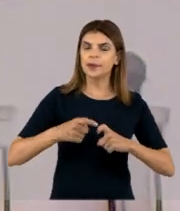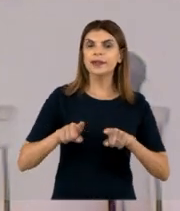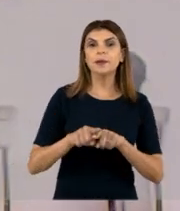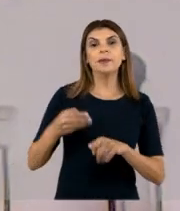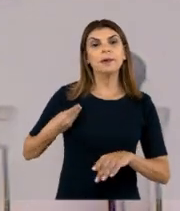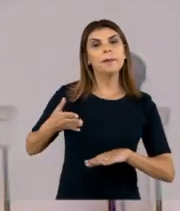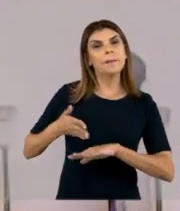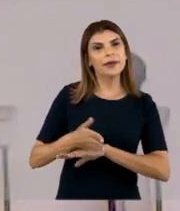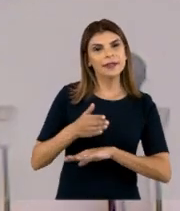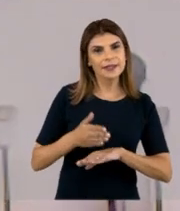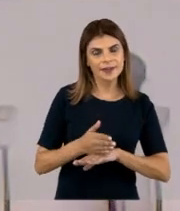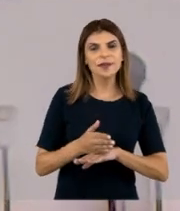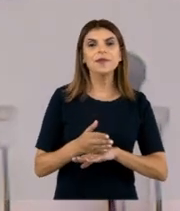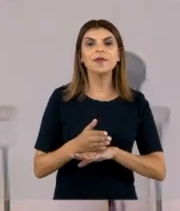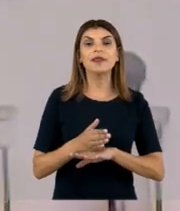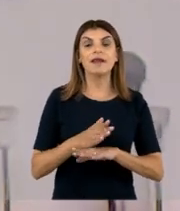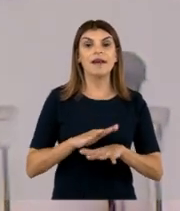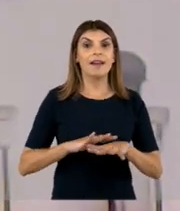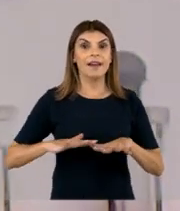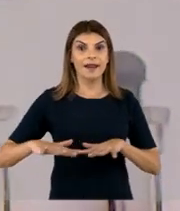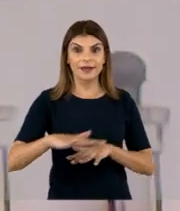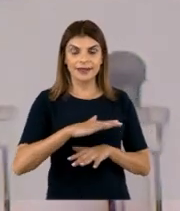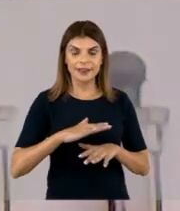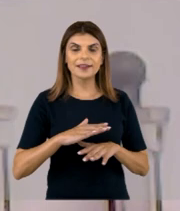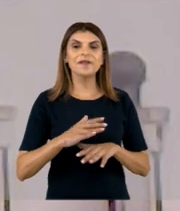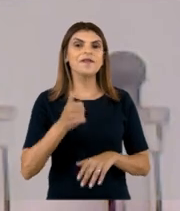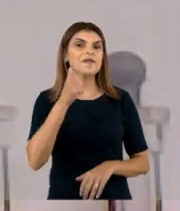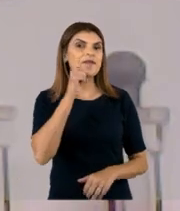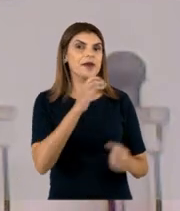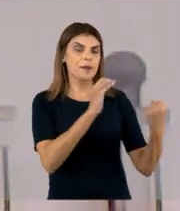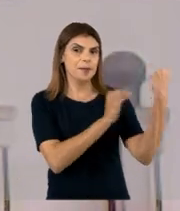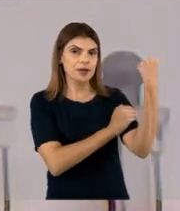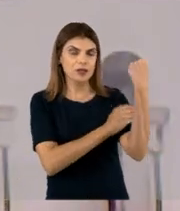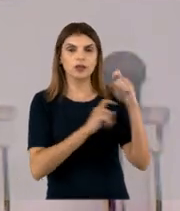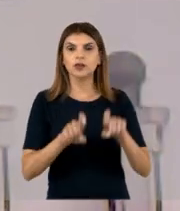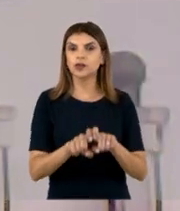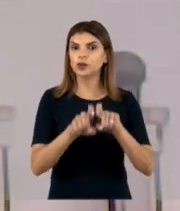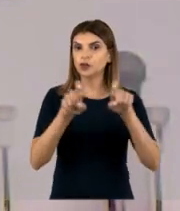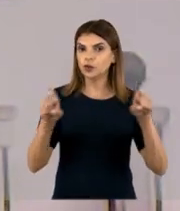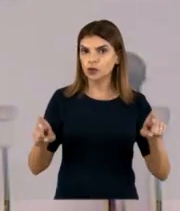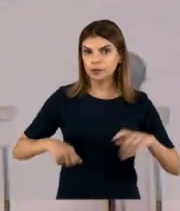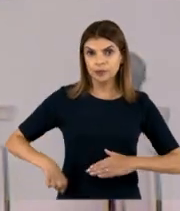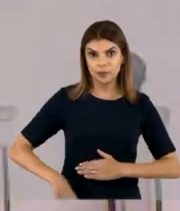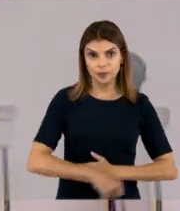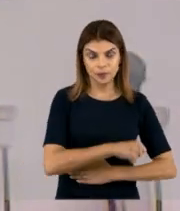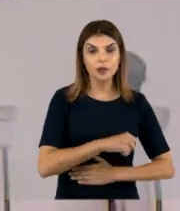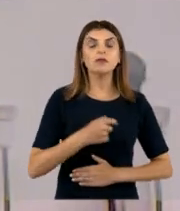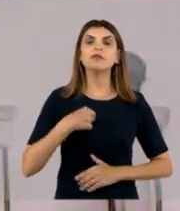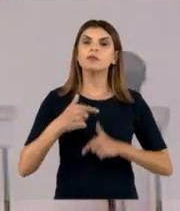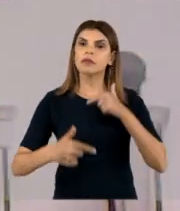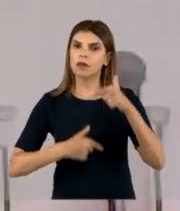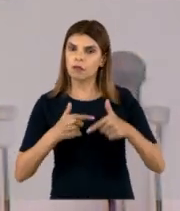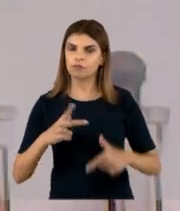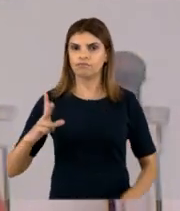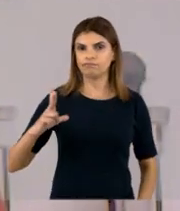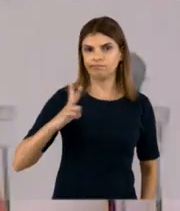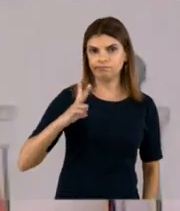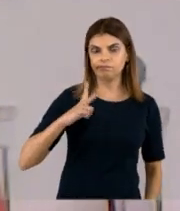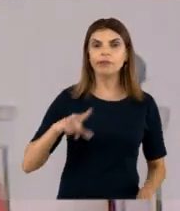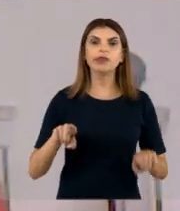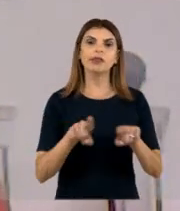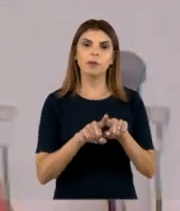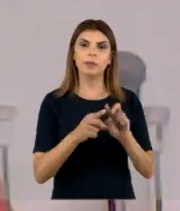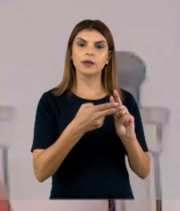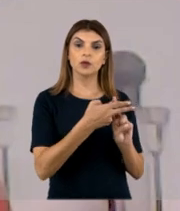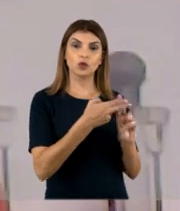também participo da rede feminista de ginecologistas e obstetras. Trabalho na rede privada e no SUS.